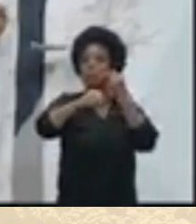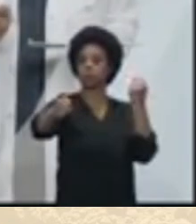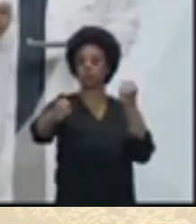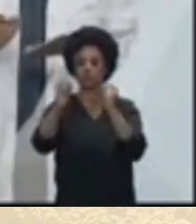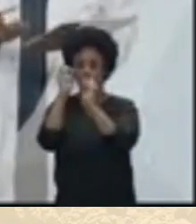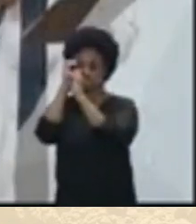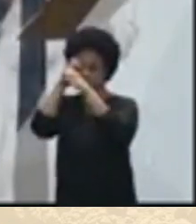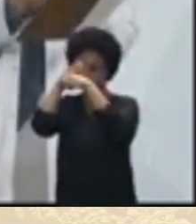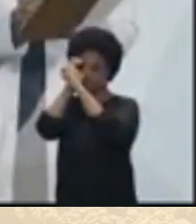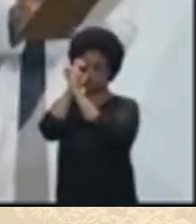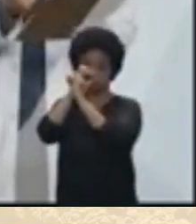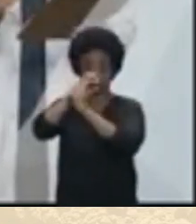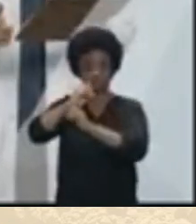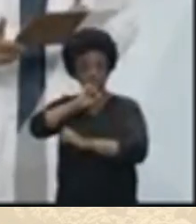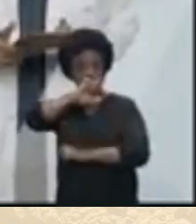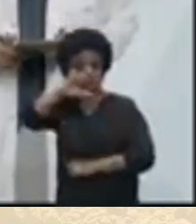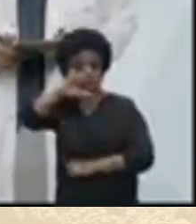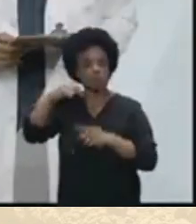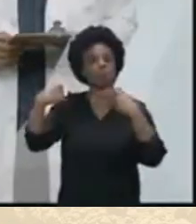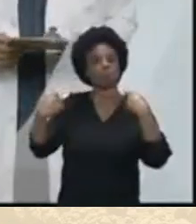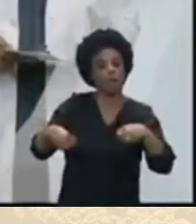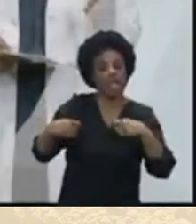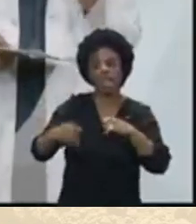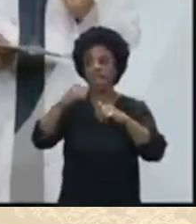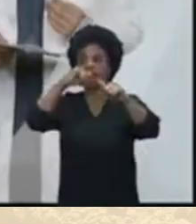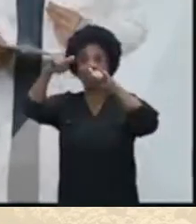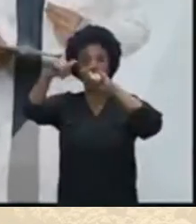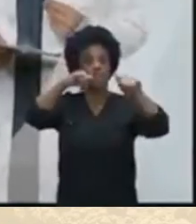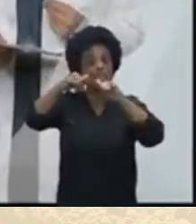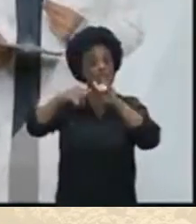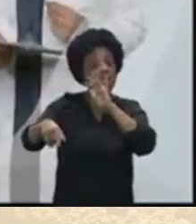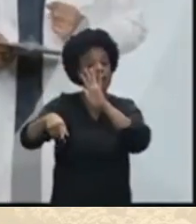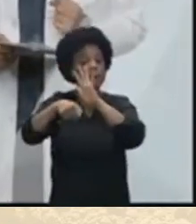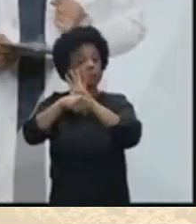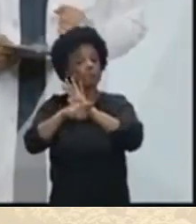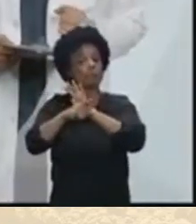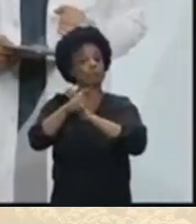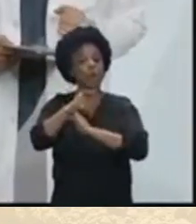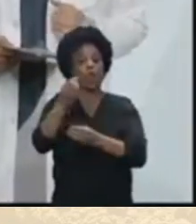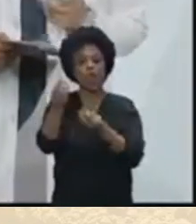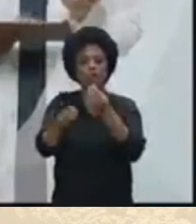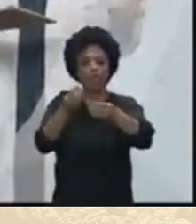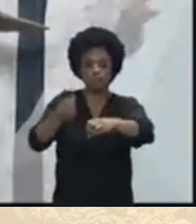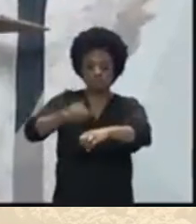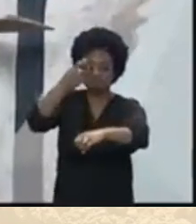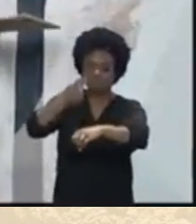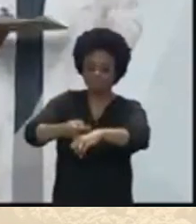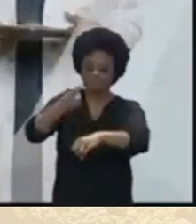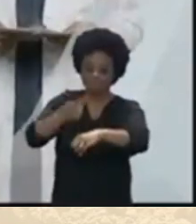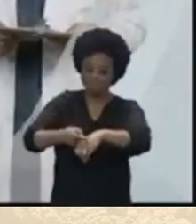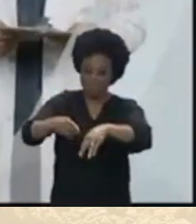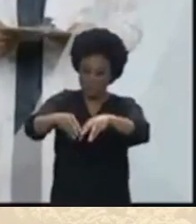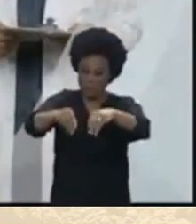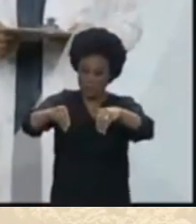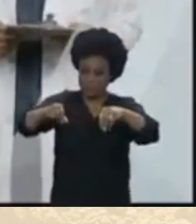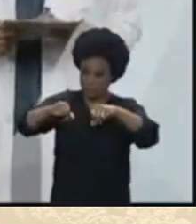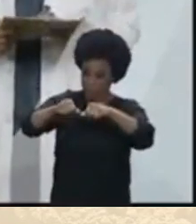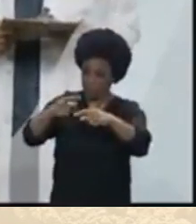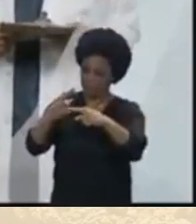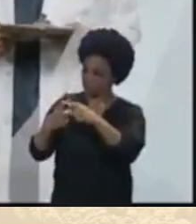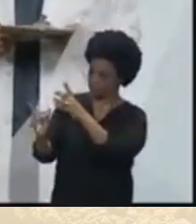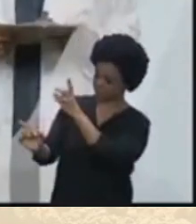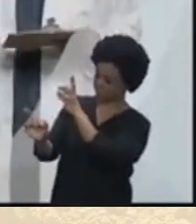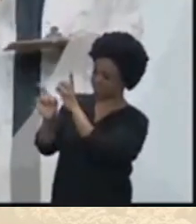civis projetistas precisam dessas informações sobre o grau de adensamento do solo argiloso. Por meio delas, eles vão definir qual é a